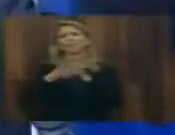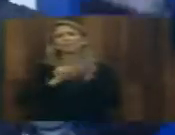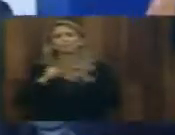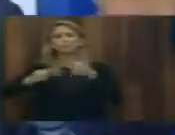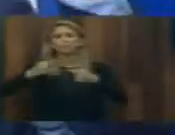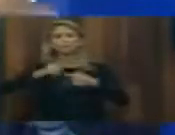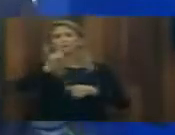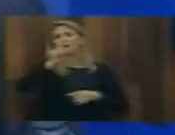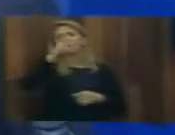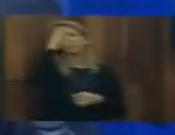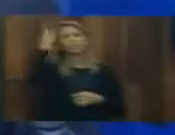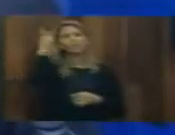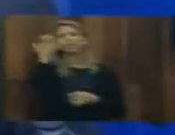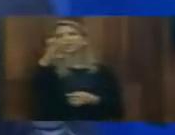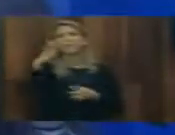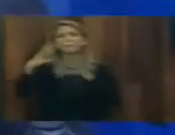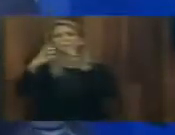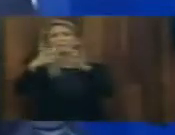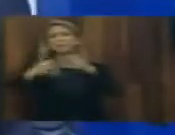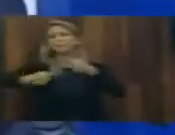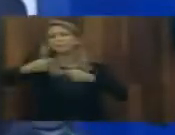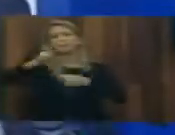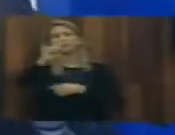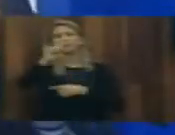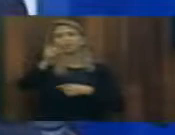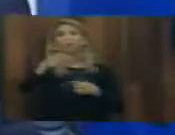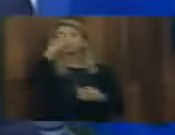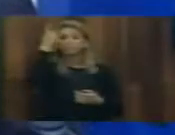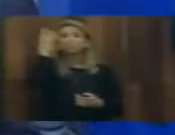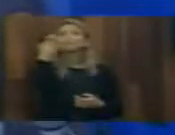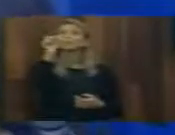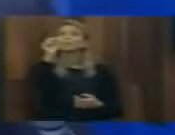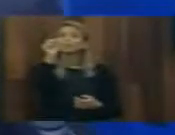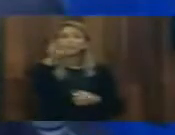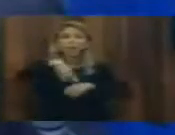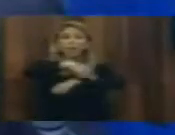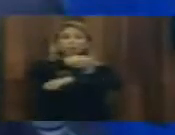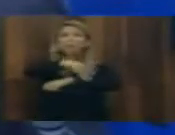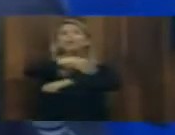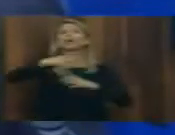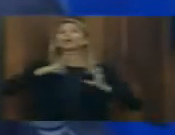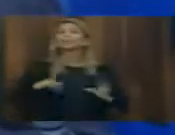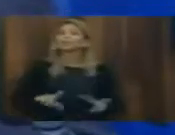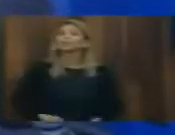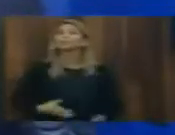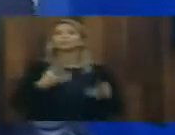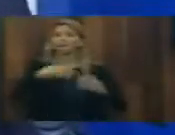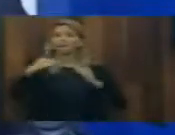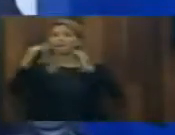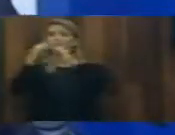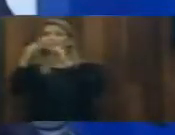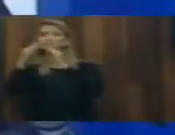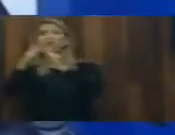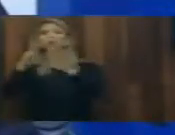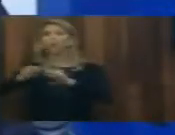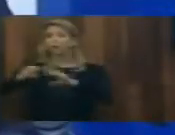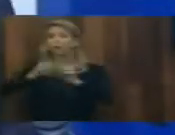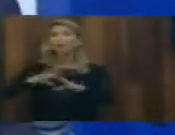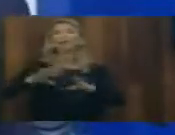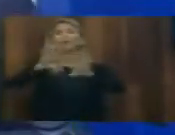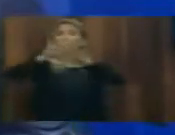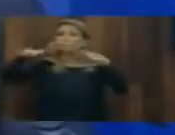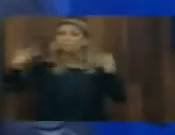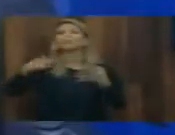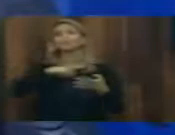quer que a escola tenha aula, a pessoa quer que a rua esteja limpa, as pessoas querem o mínimo de dignidade. A gente não cabe ficar arrumando